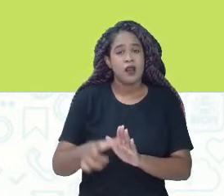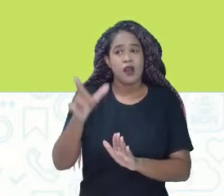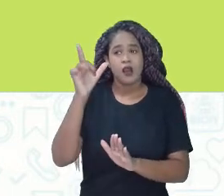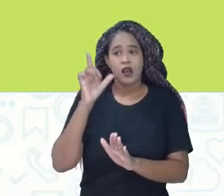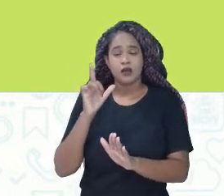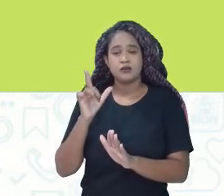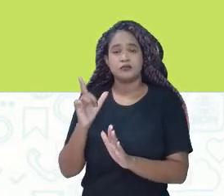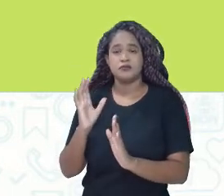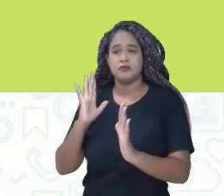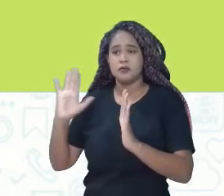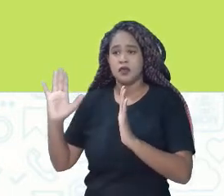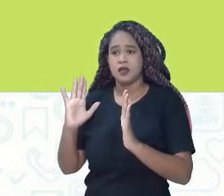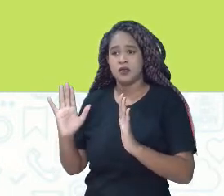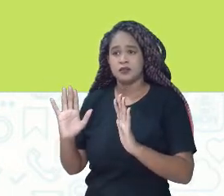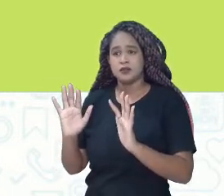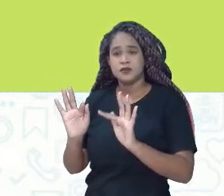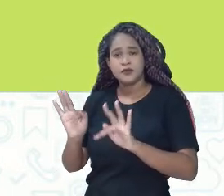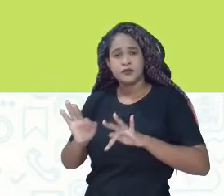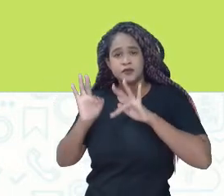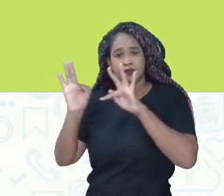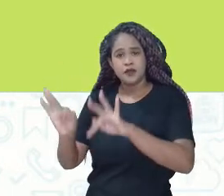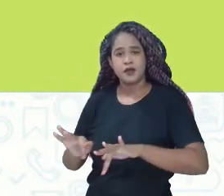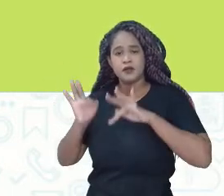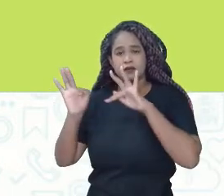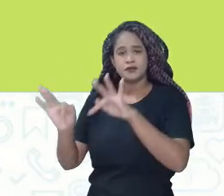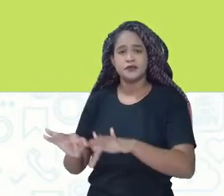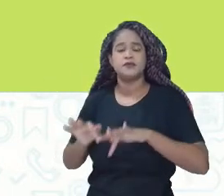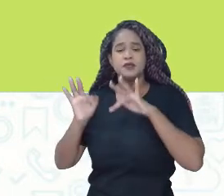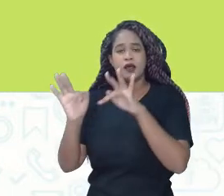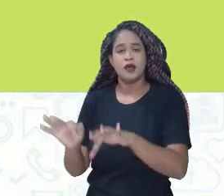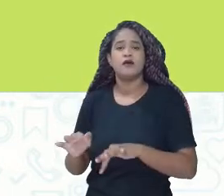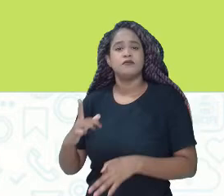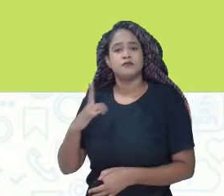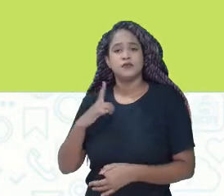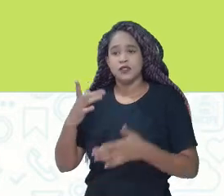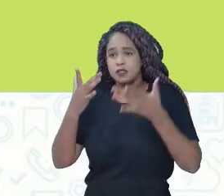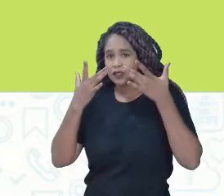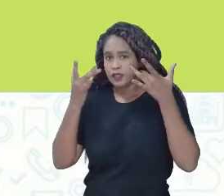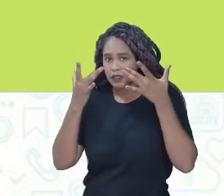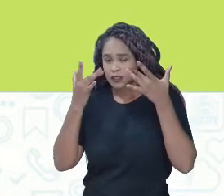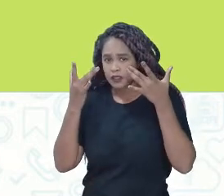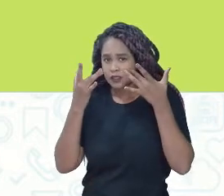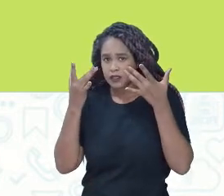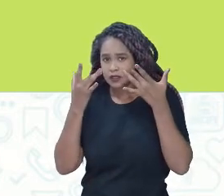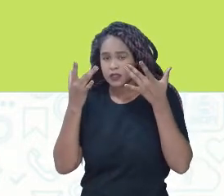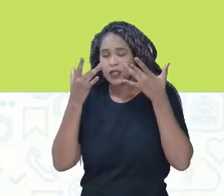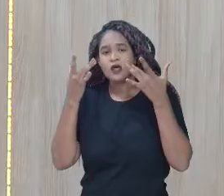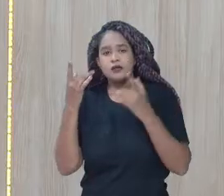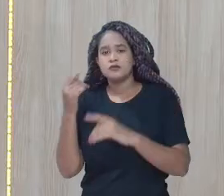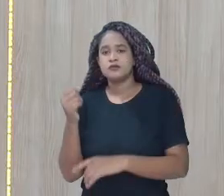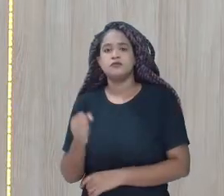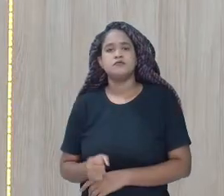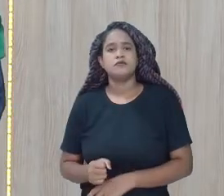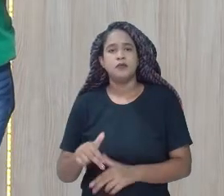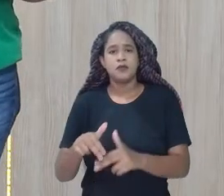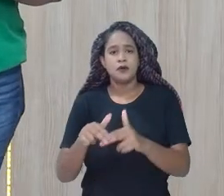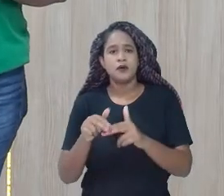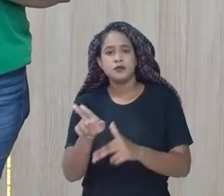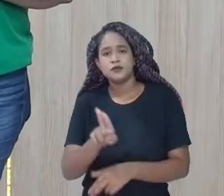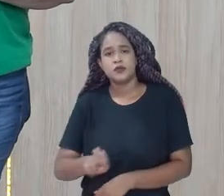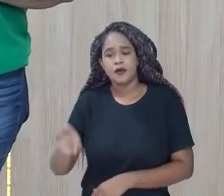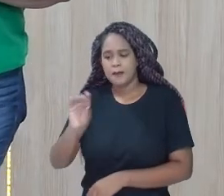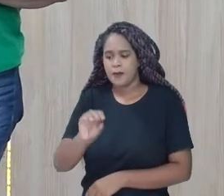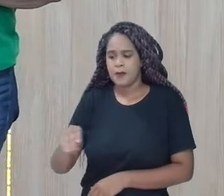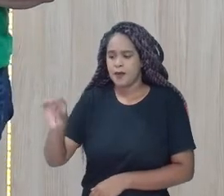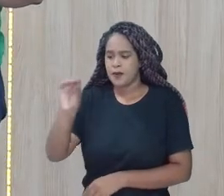diversos vilarejos, contando lendas por meios de fantoches. Então, nós sabemos que as